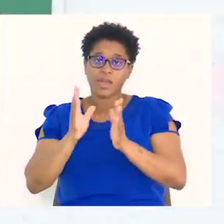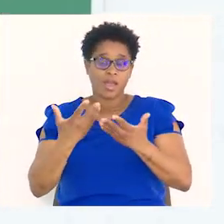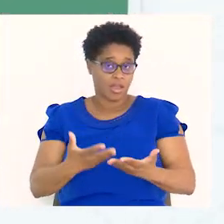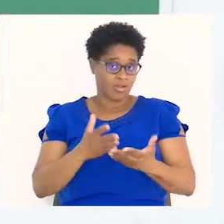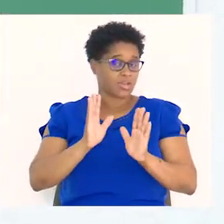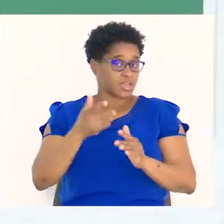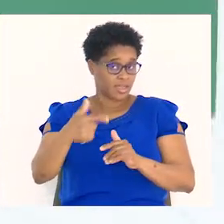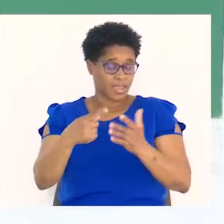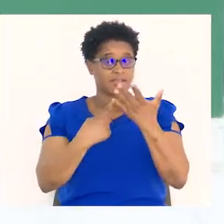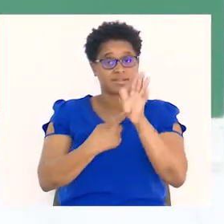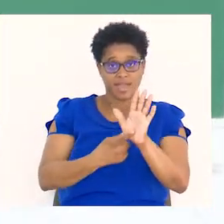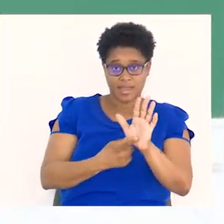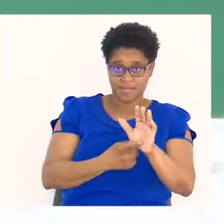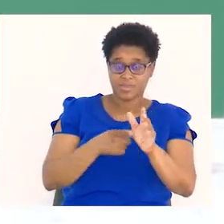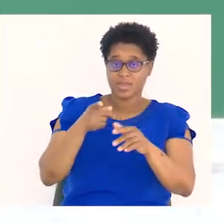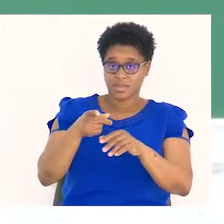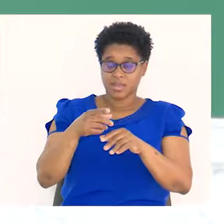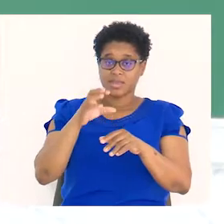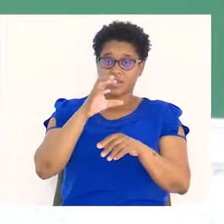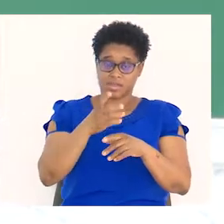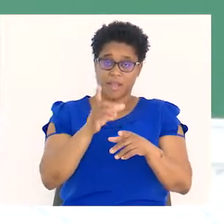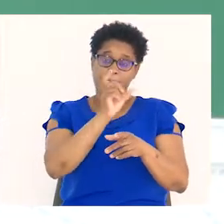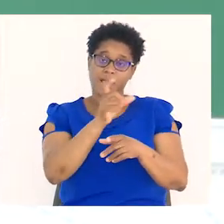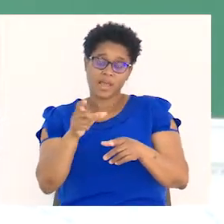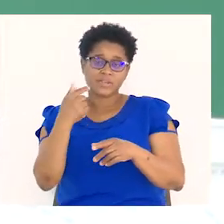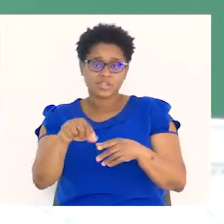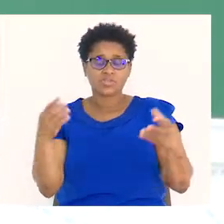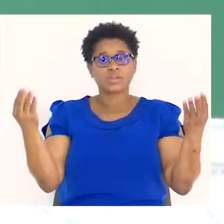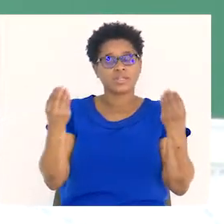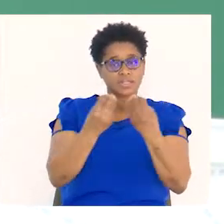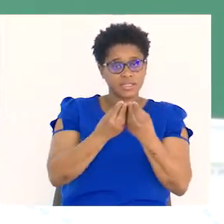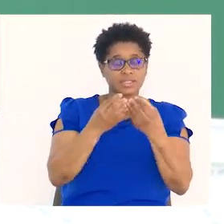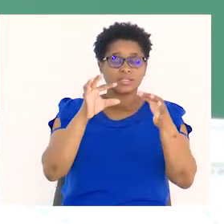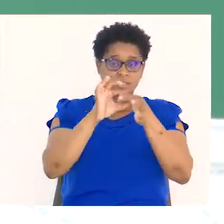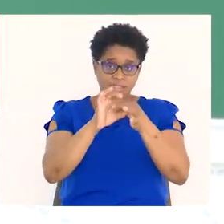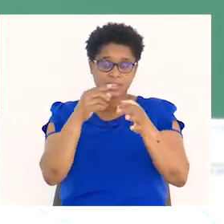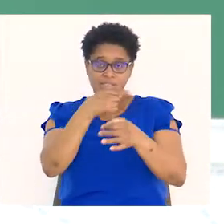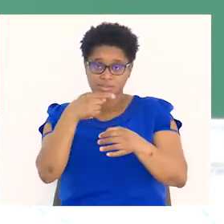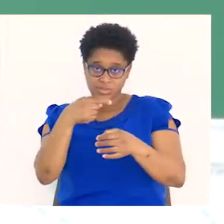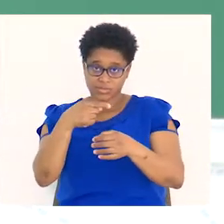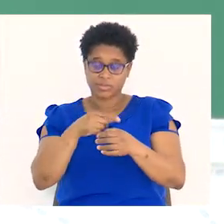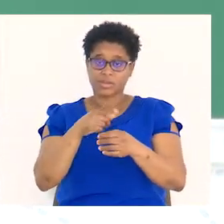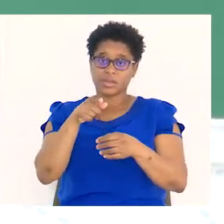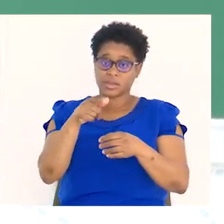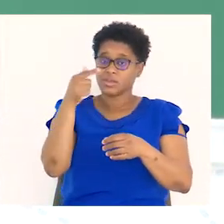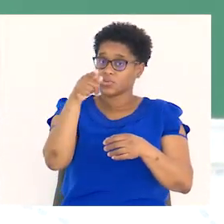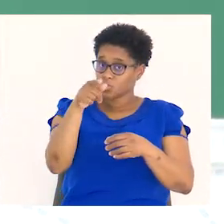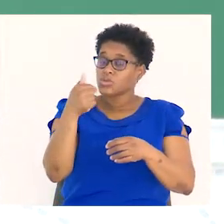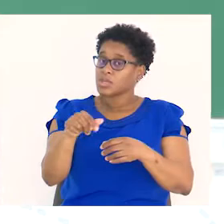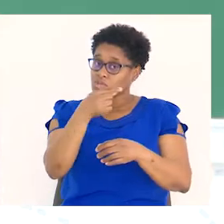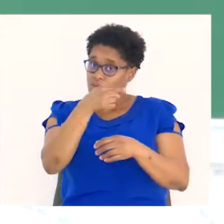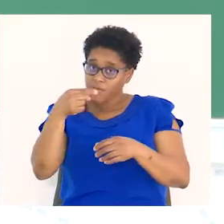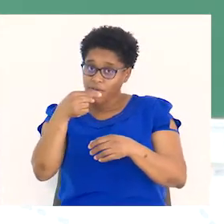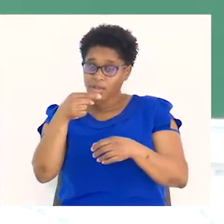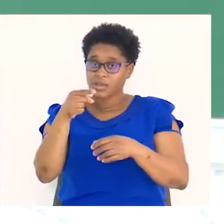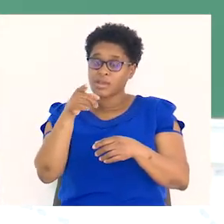aqui. Compostos morfológicos que se encontram ligados por hífen. Aqui tu tens o hífen. Então aqui o que